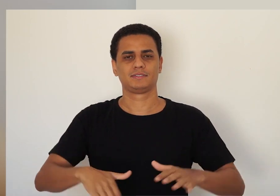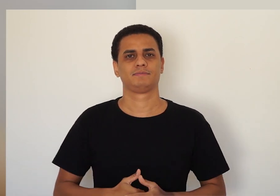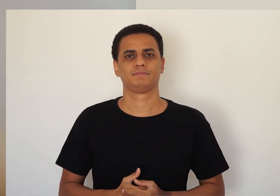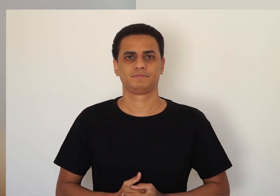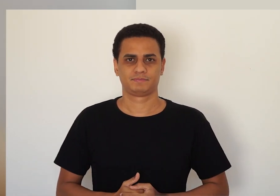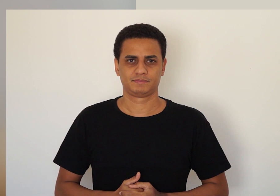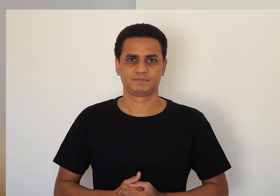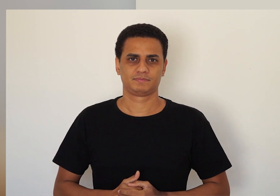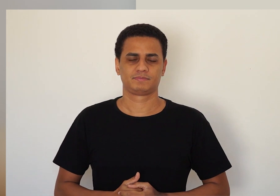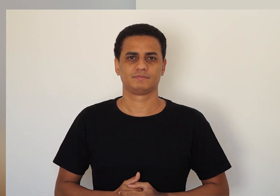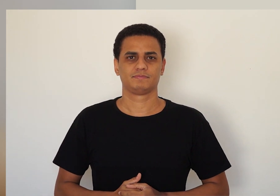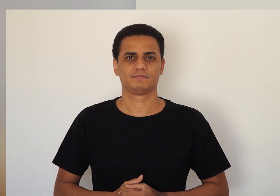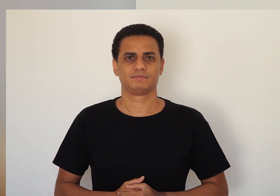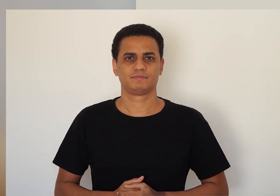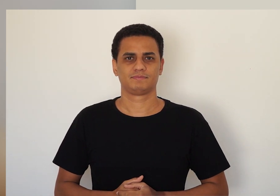Multiplica.